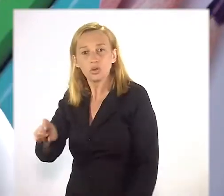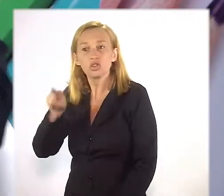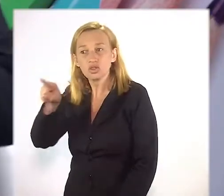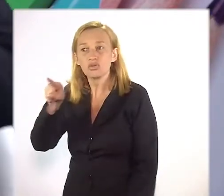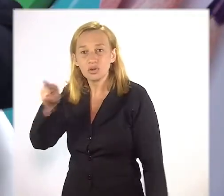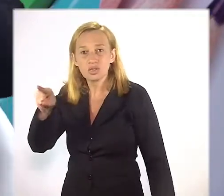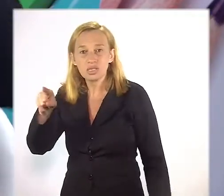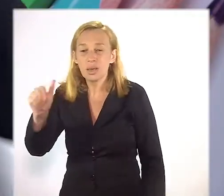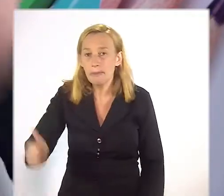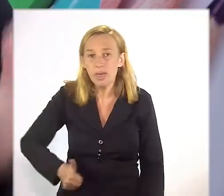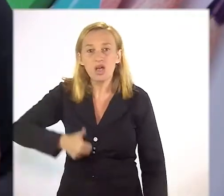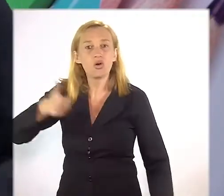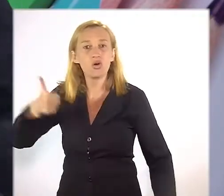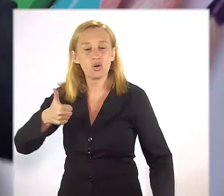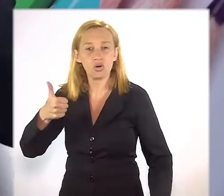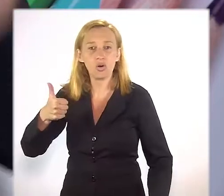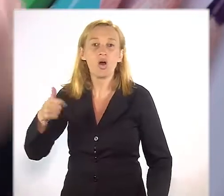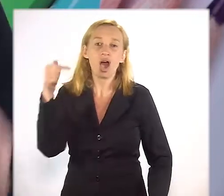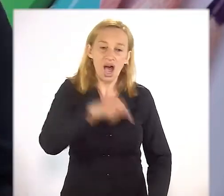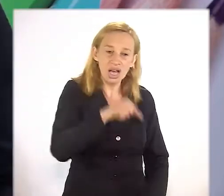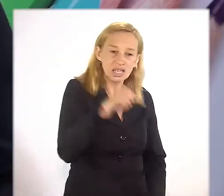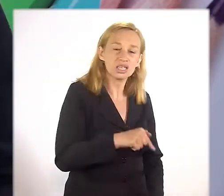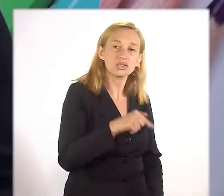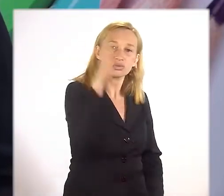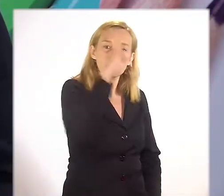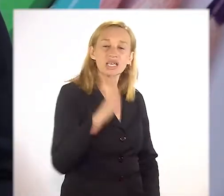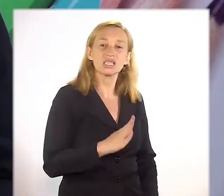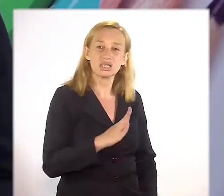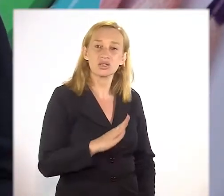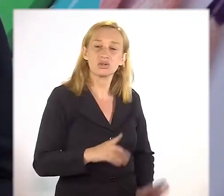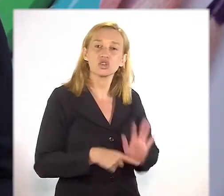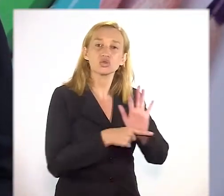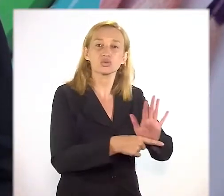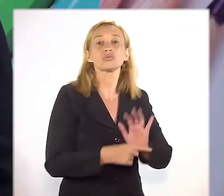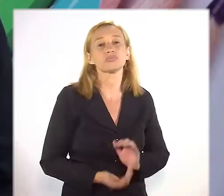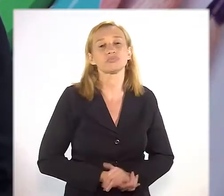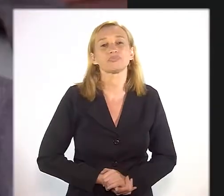você trouxe, melhorou e ampliou aqui no Brasil?